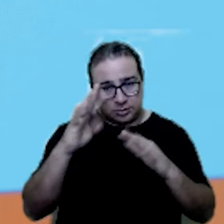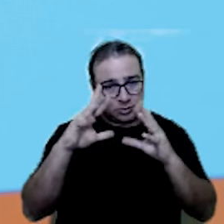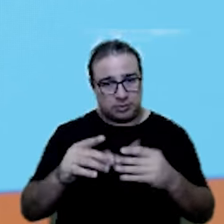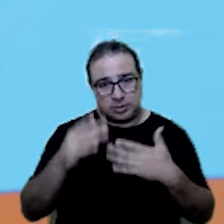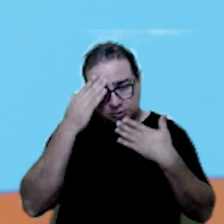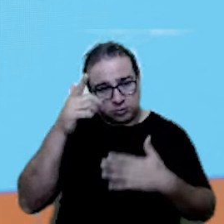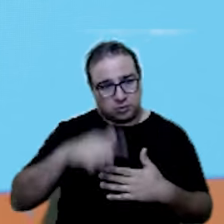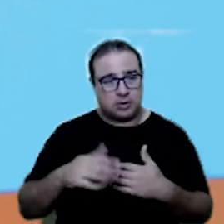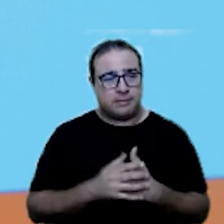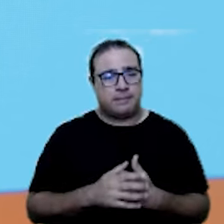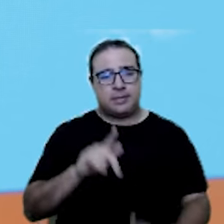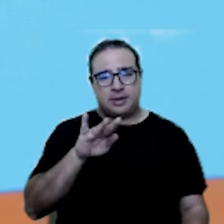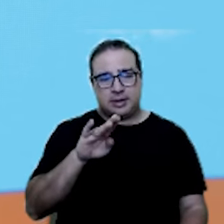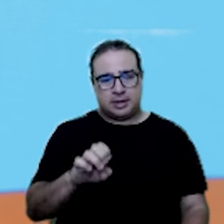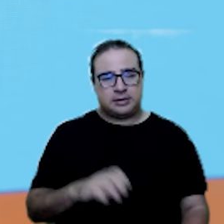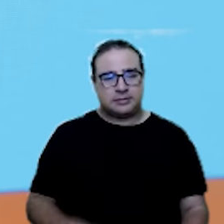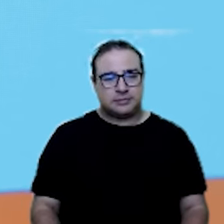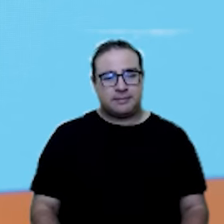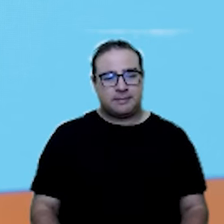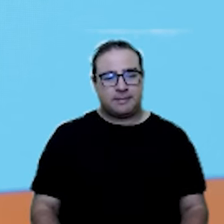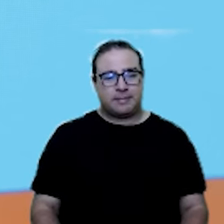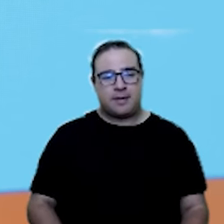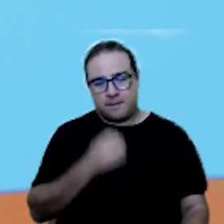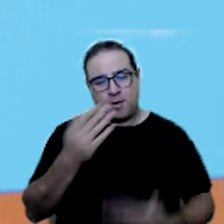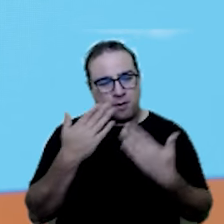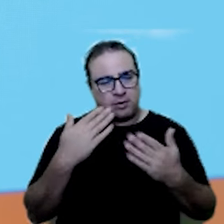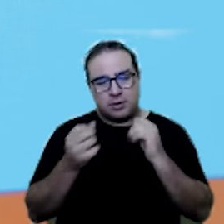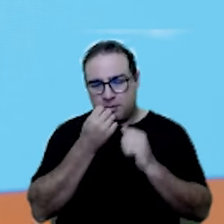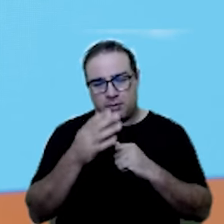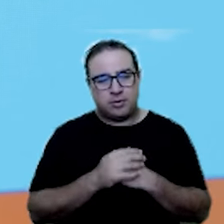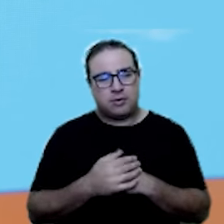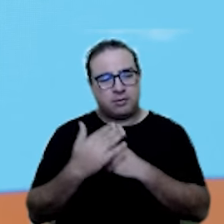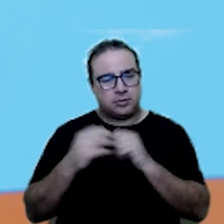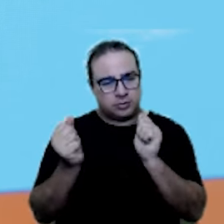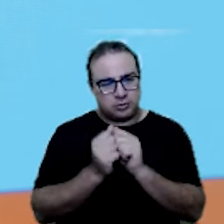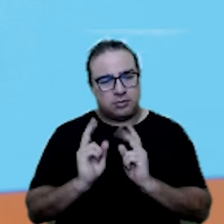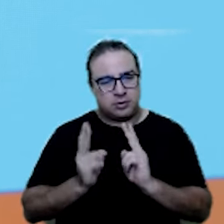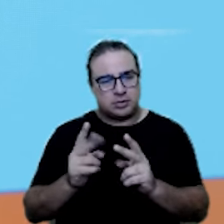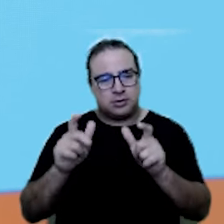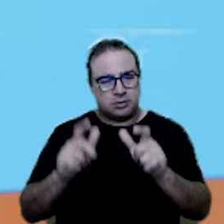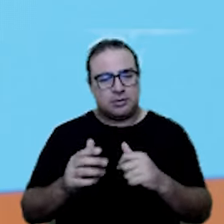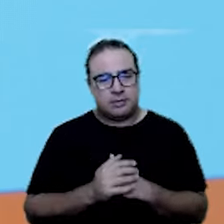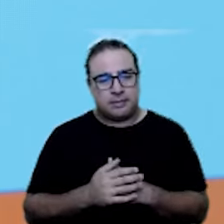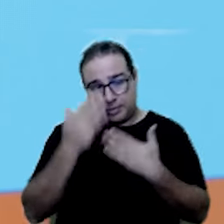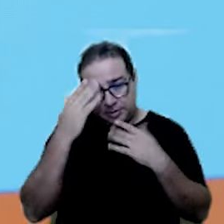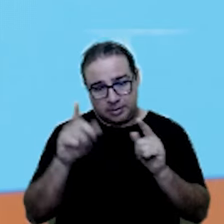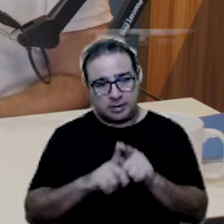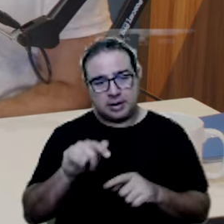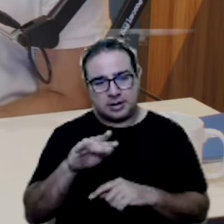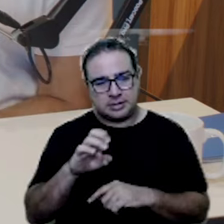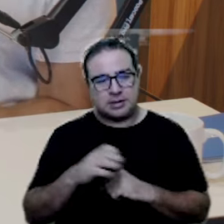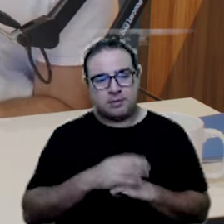agradeço bastante agradeço novamente gracel linda lindo batebola sempre chamando aí pra gente encaminhar pro lugar